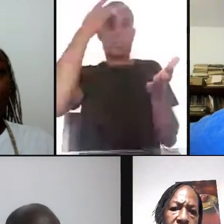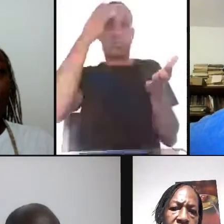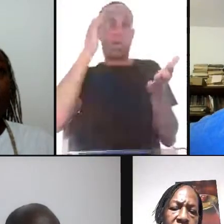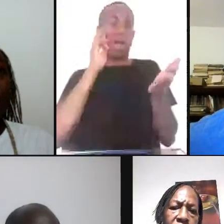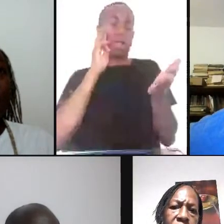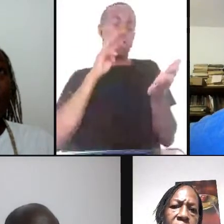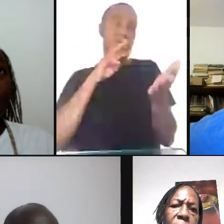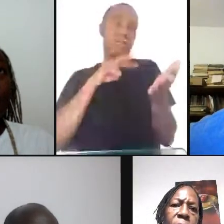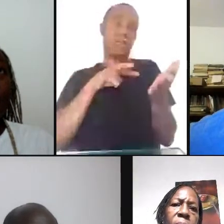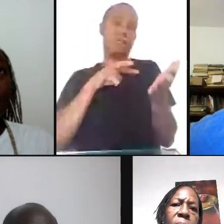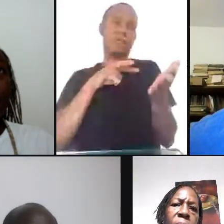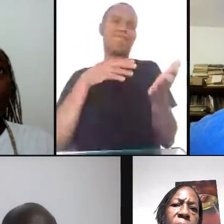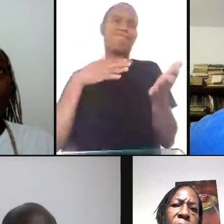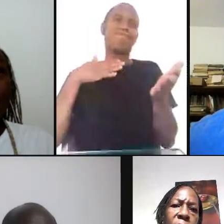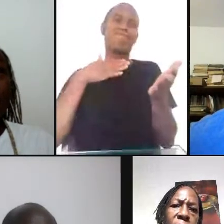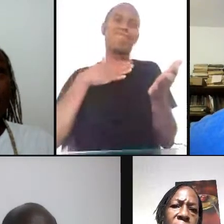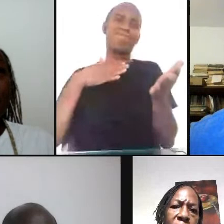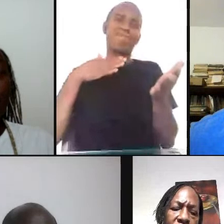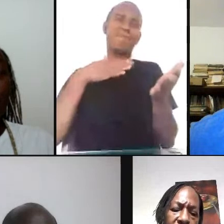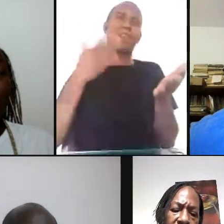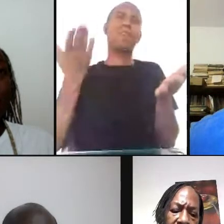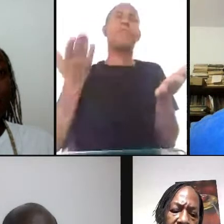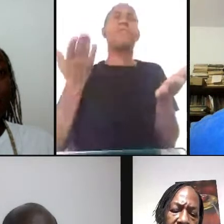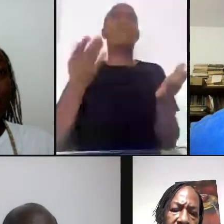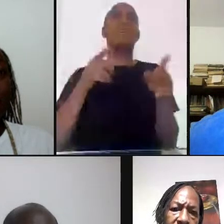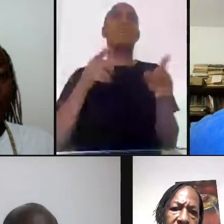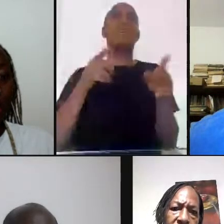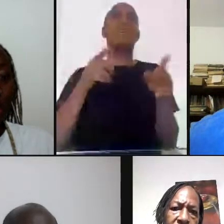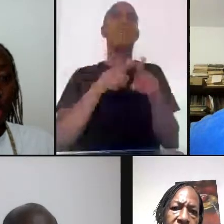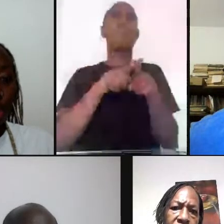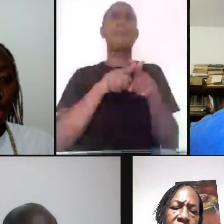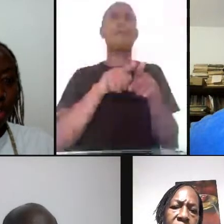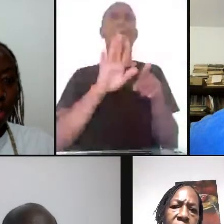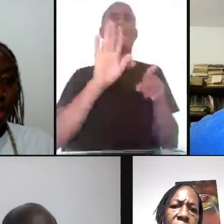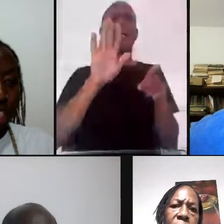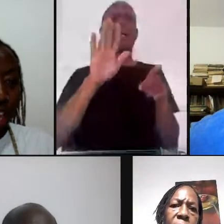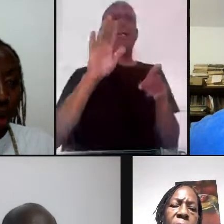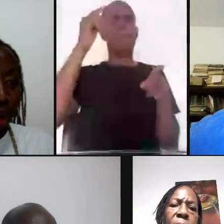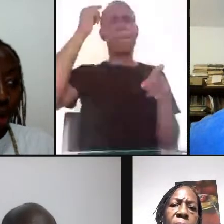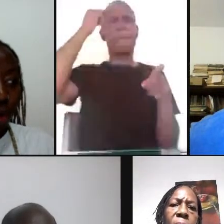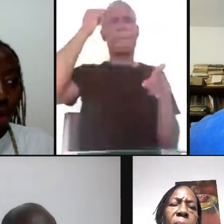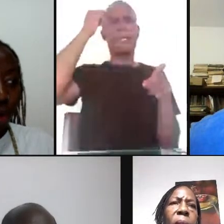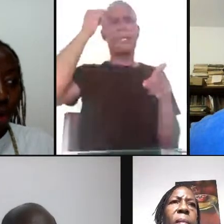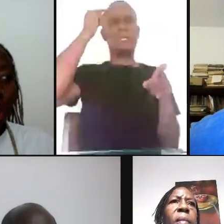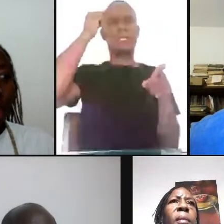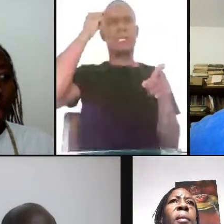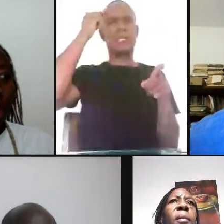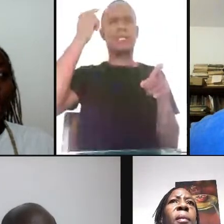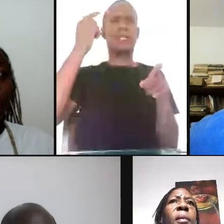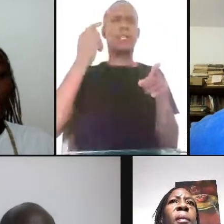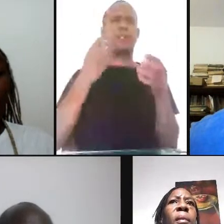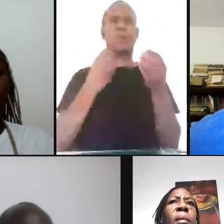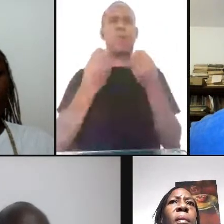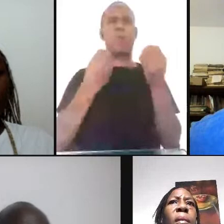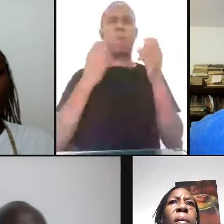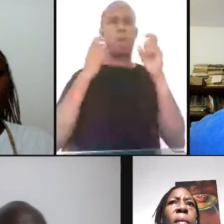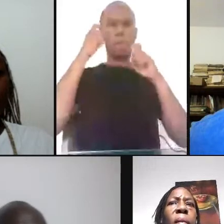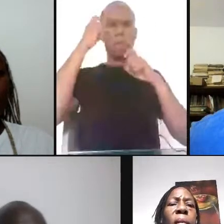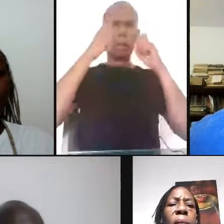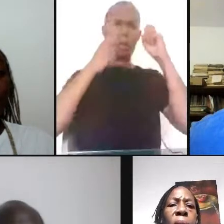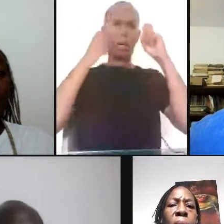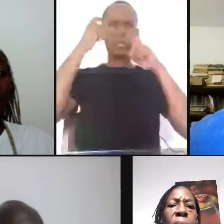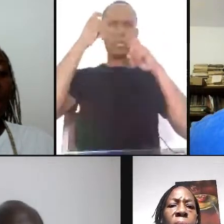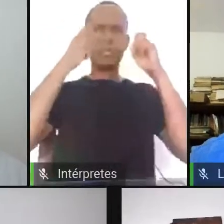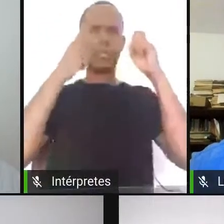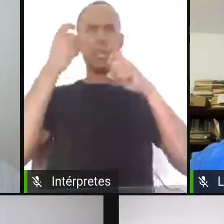não pensei necessariamente numa identidade ou numa provocação ou em como é que este livro